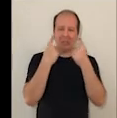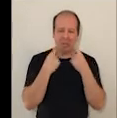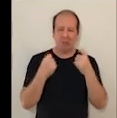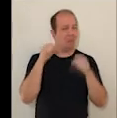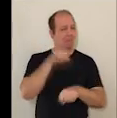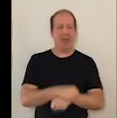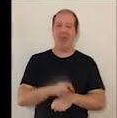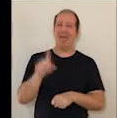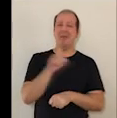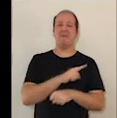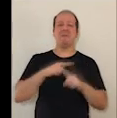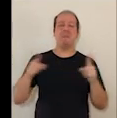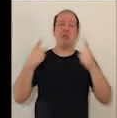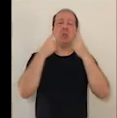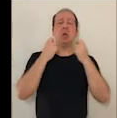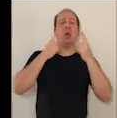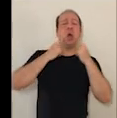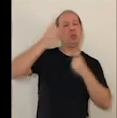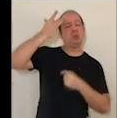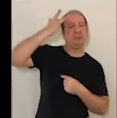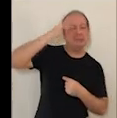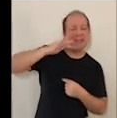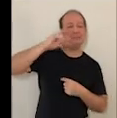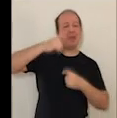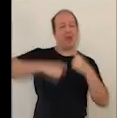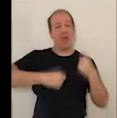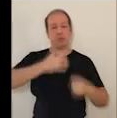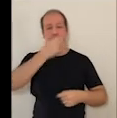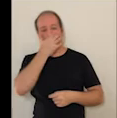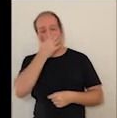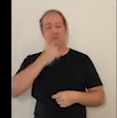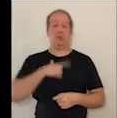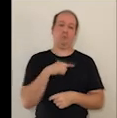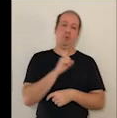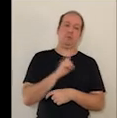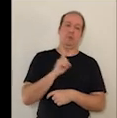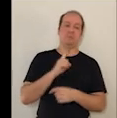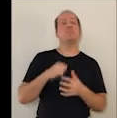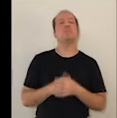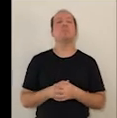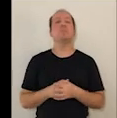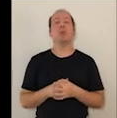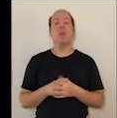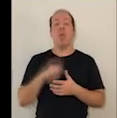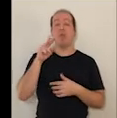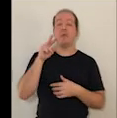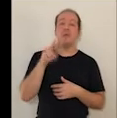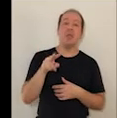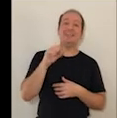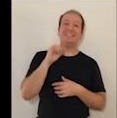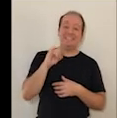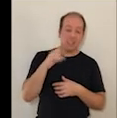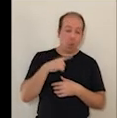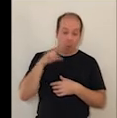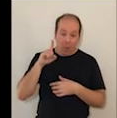Contudo, não dava para saber se houve estupro ou não. Teria havido, excelência, se eu não tivesse